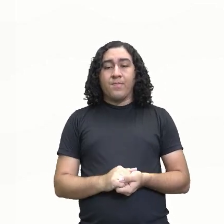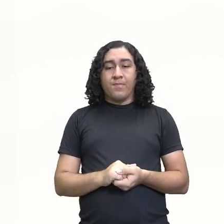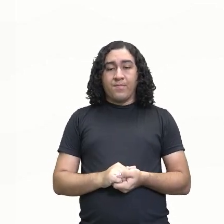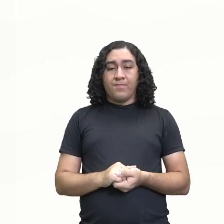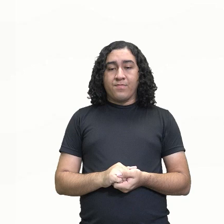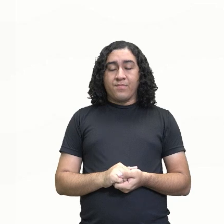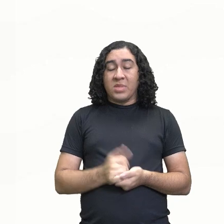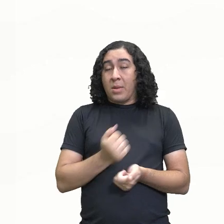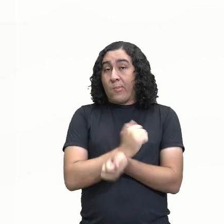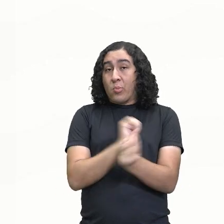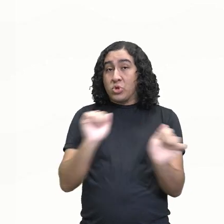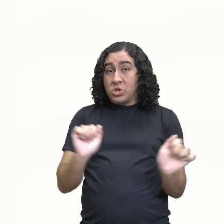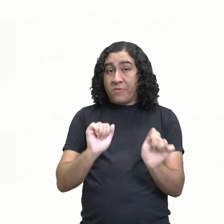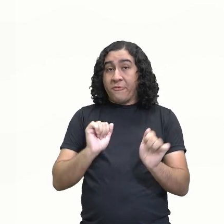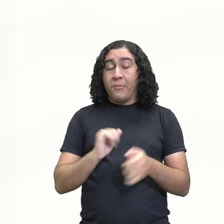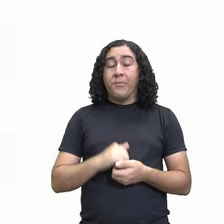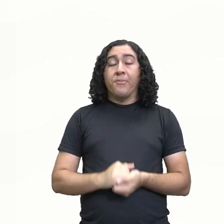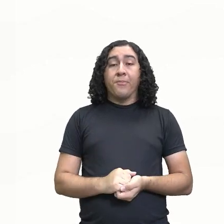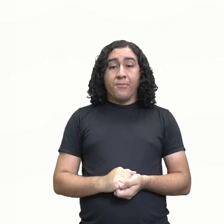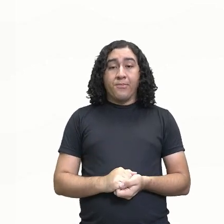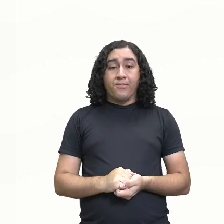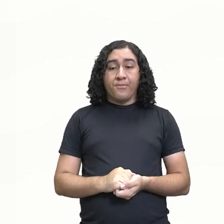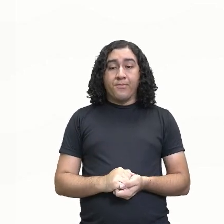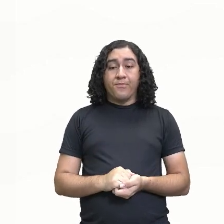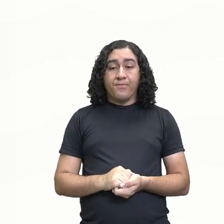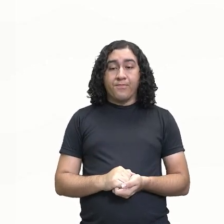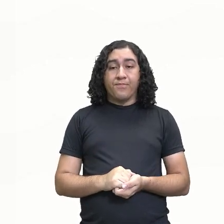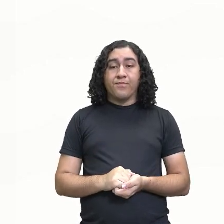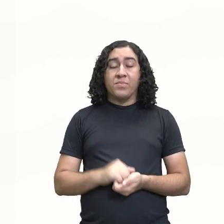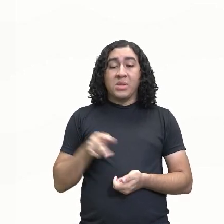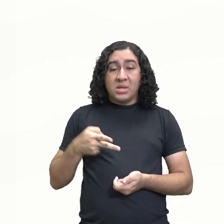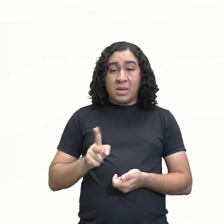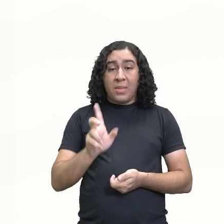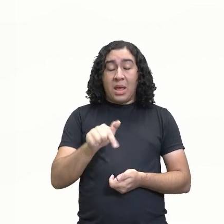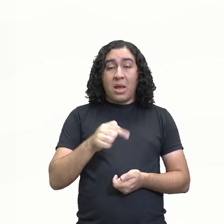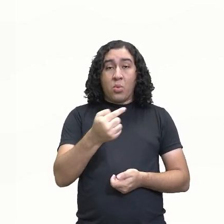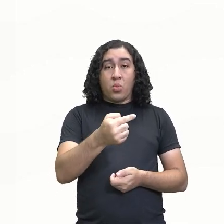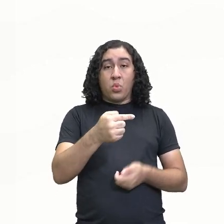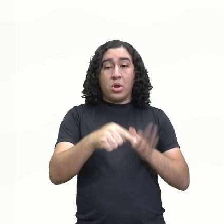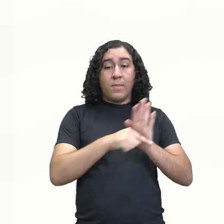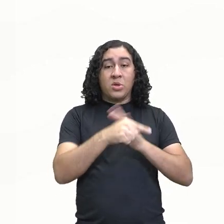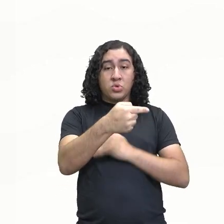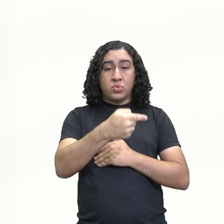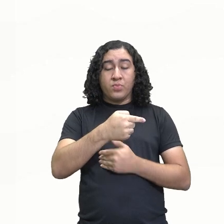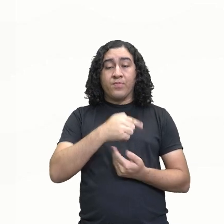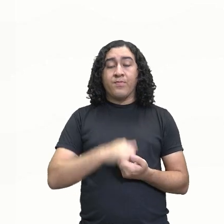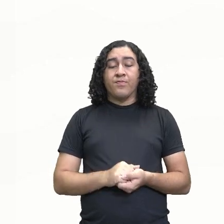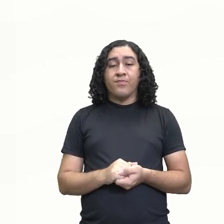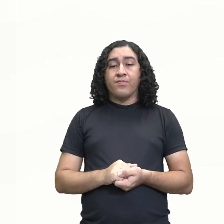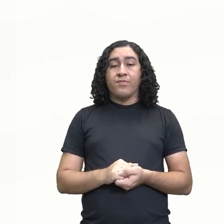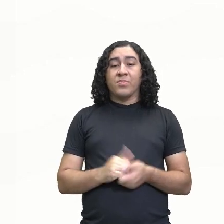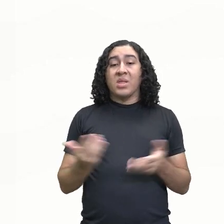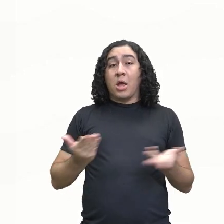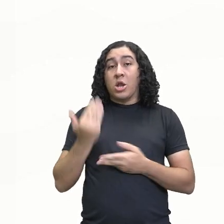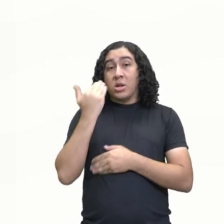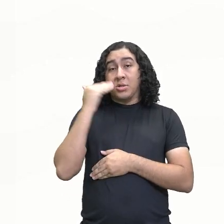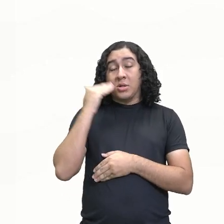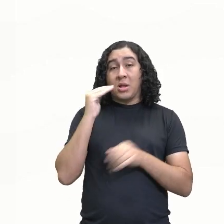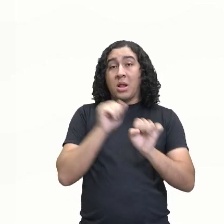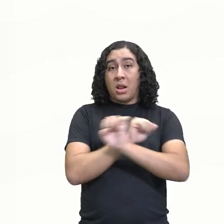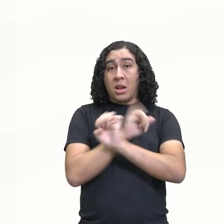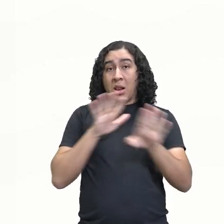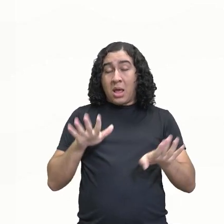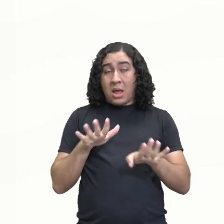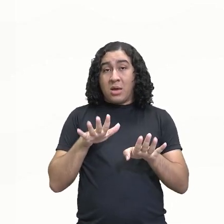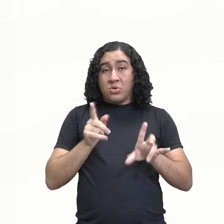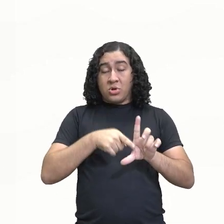absurdo, tudo bem? Então, ela vai caminhar ali entre 1 e menos 1. E vamos, então, agora entender aqui o